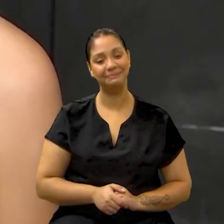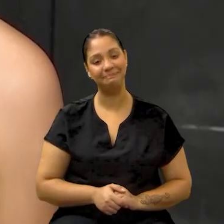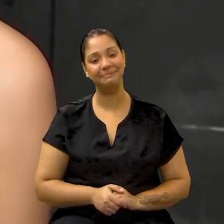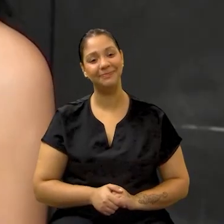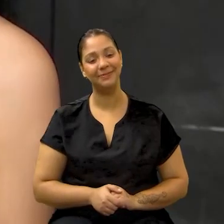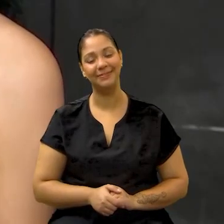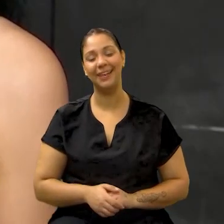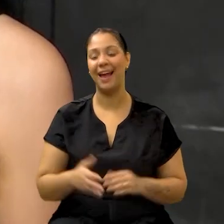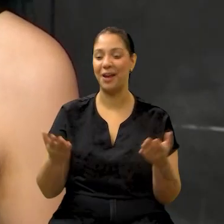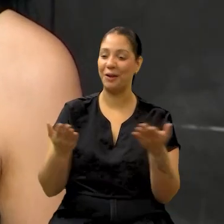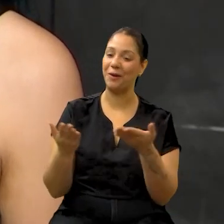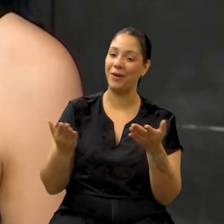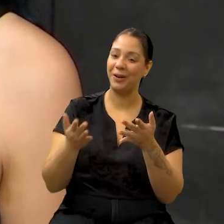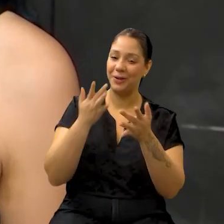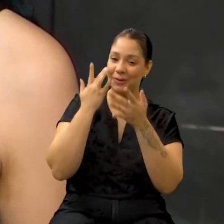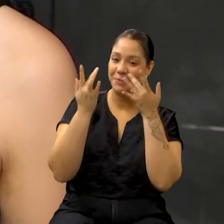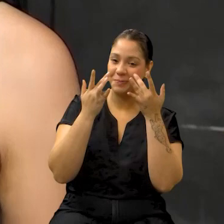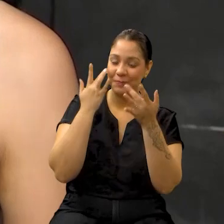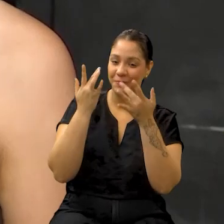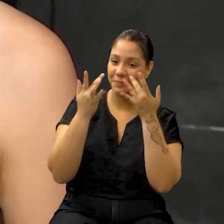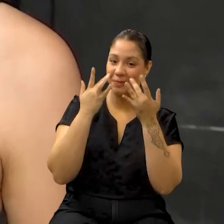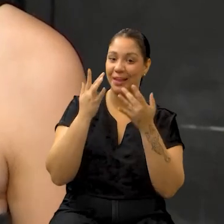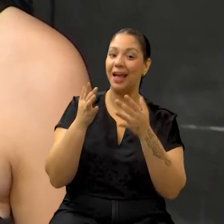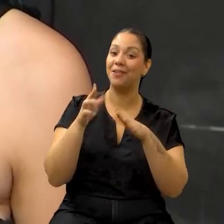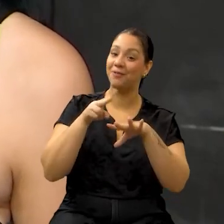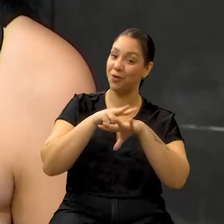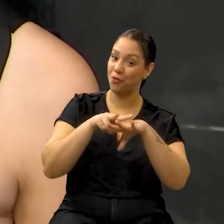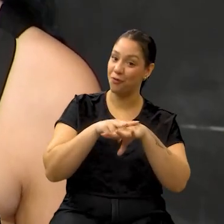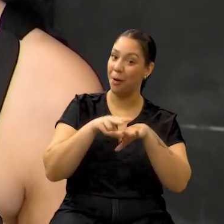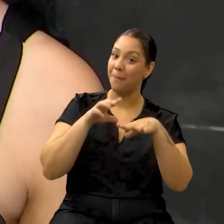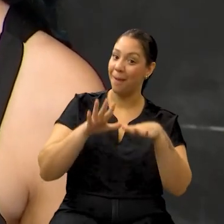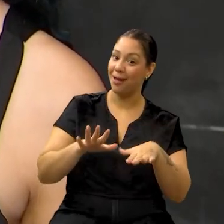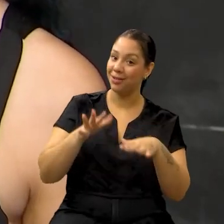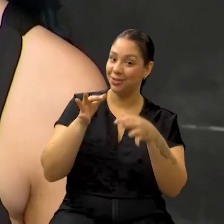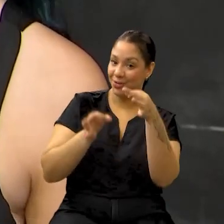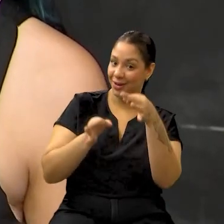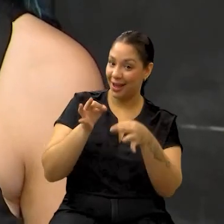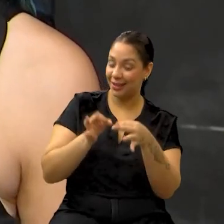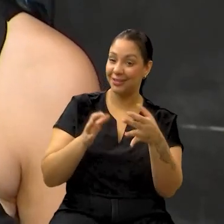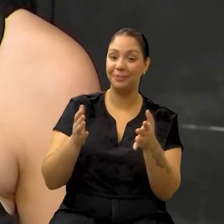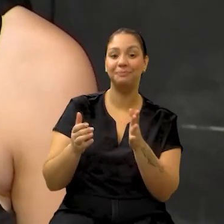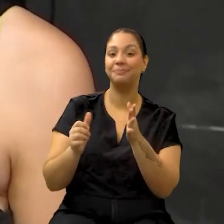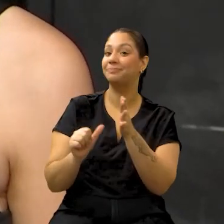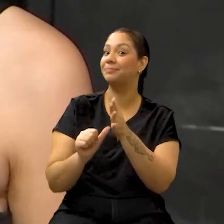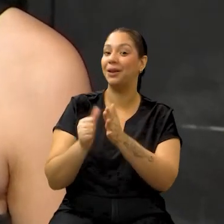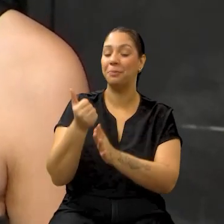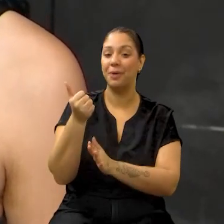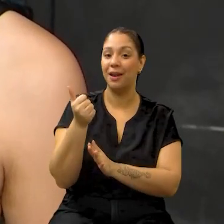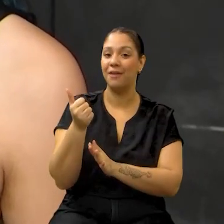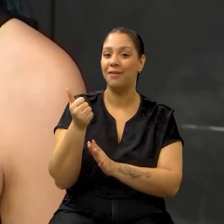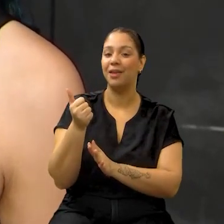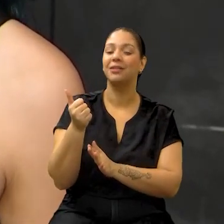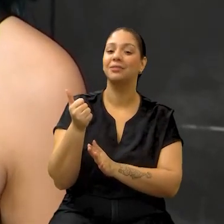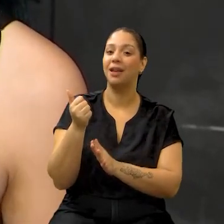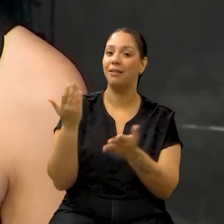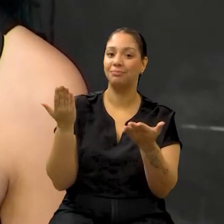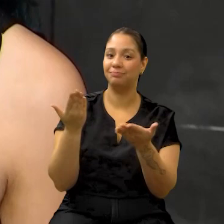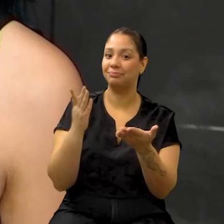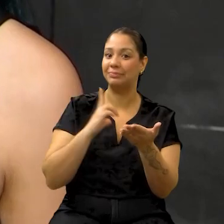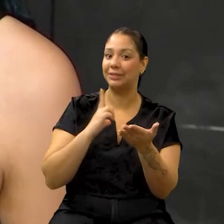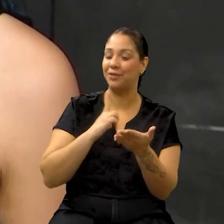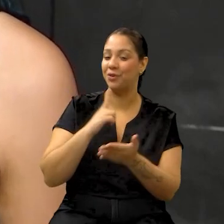Nós estamos trazendo Viva Porém Honesta, uma peça do dramaturgo Nelson Rodrigues. Pela primeira vez, ele